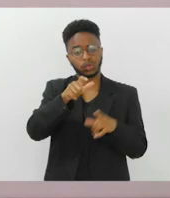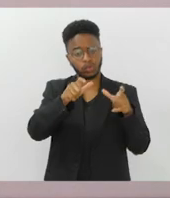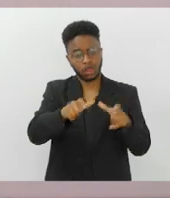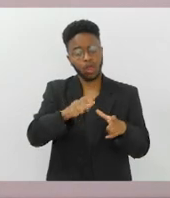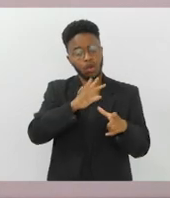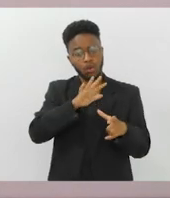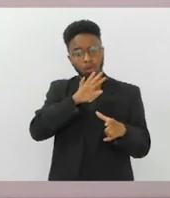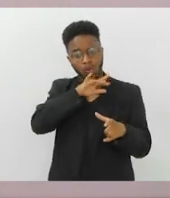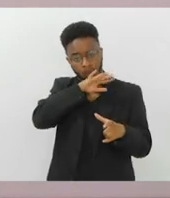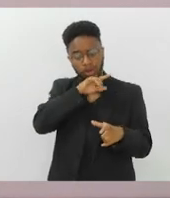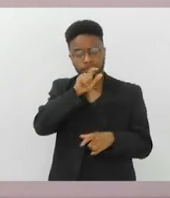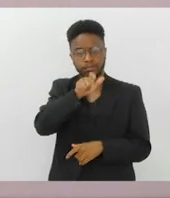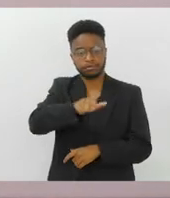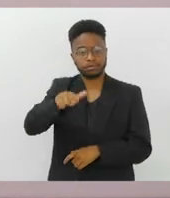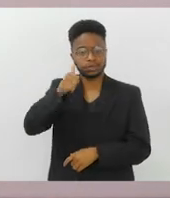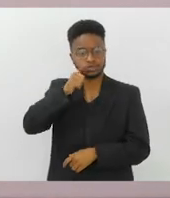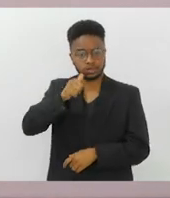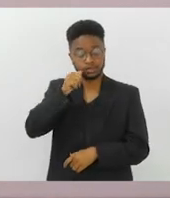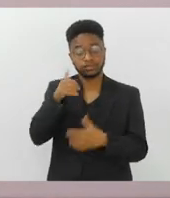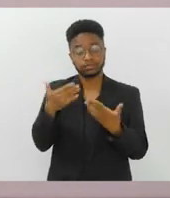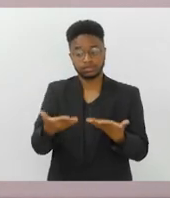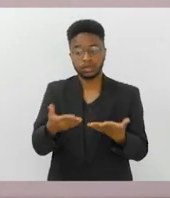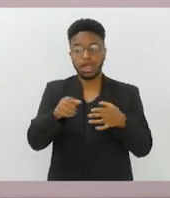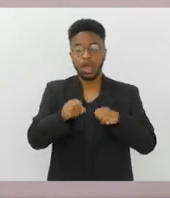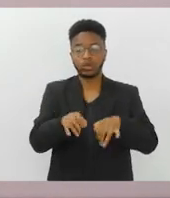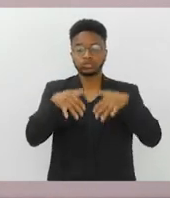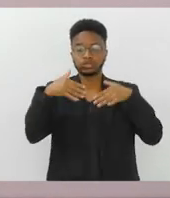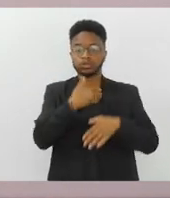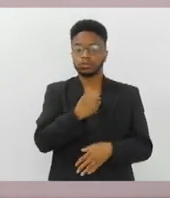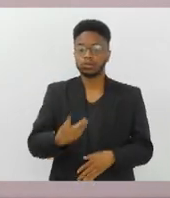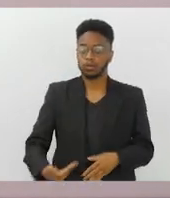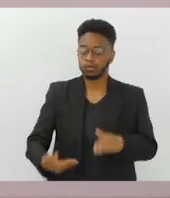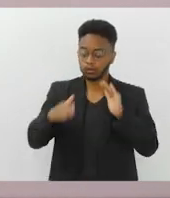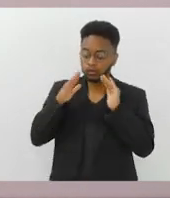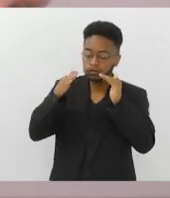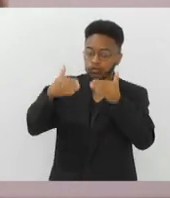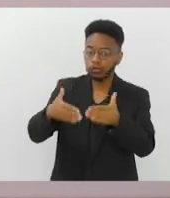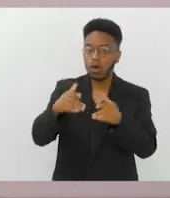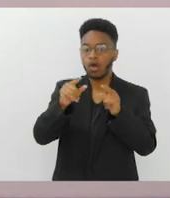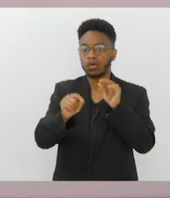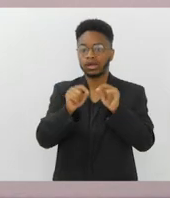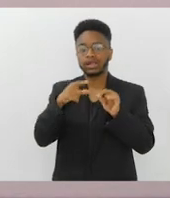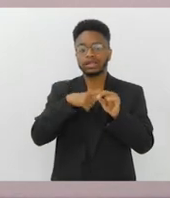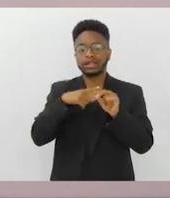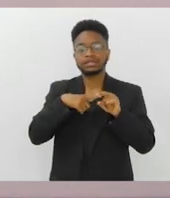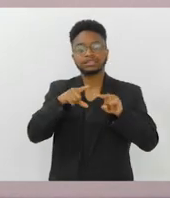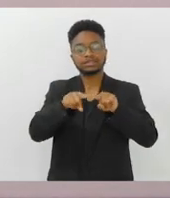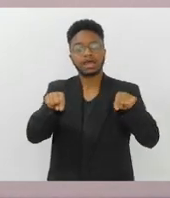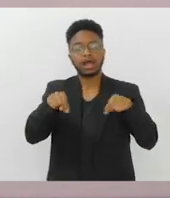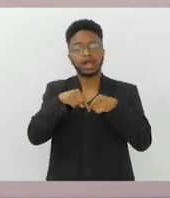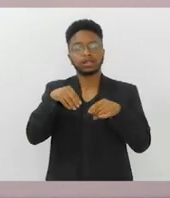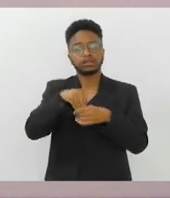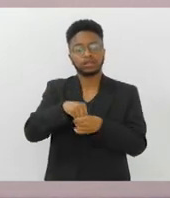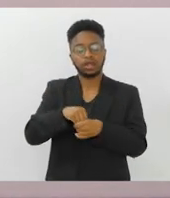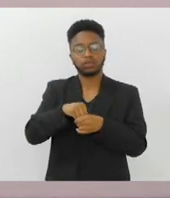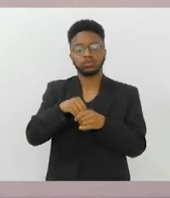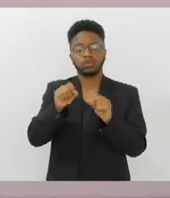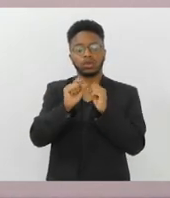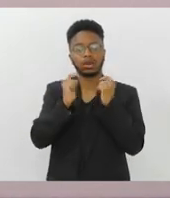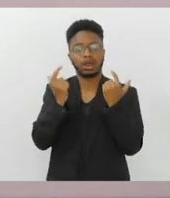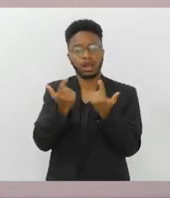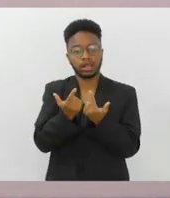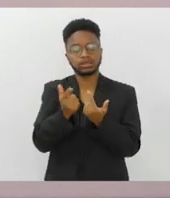mulheres. Então, uma audiência pública que recorre, né, uma sala dentro de uma casa legislativa,